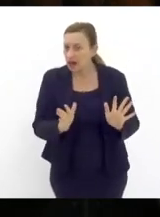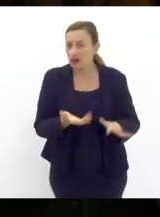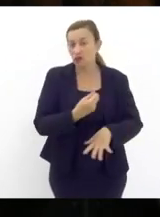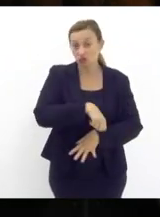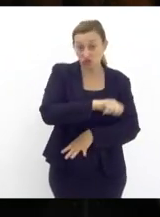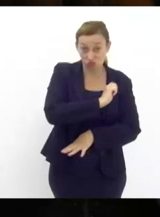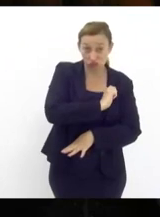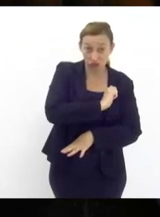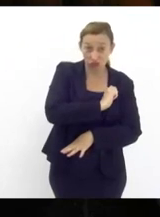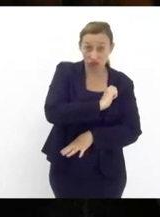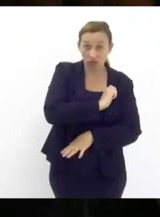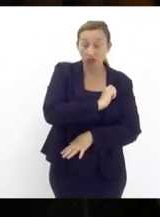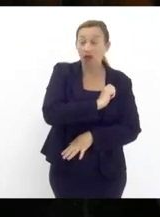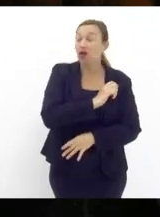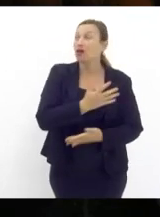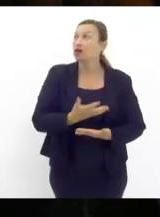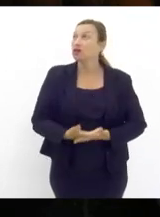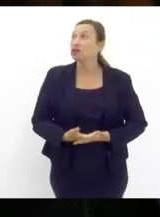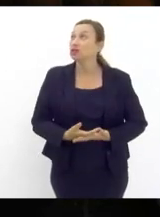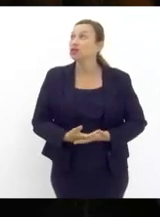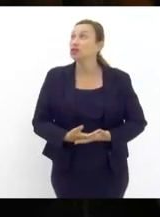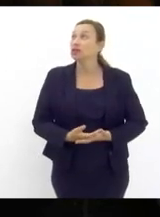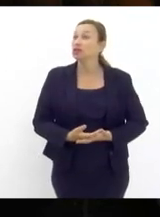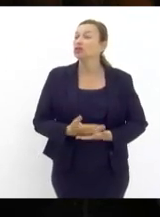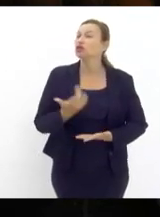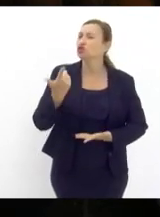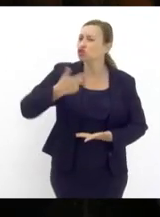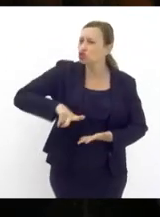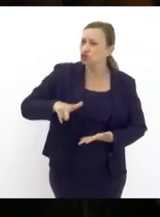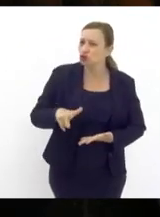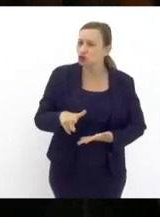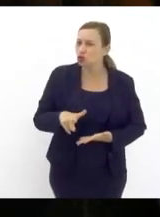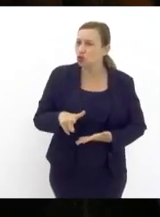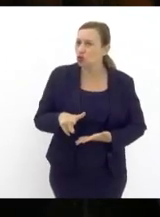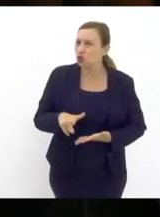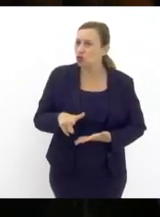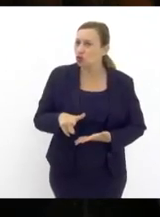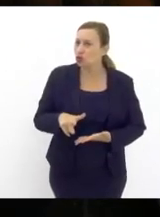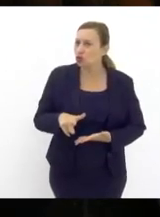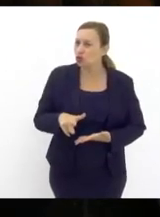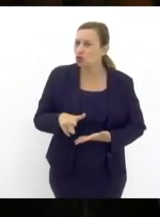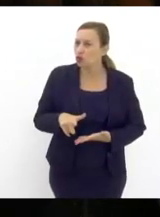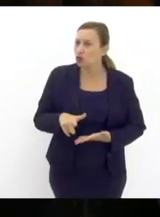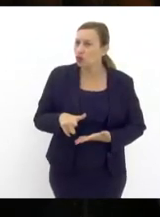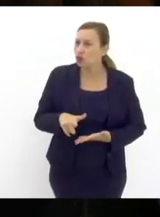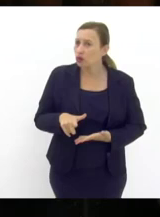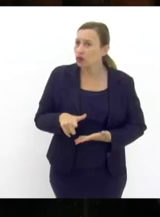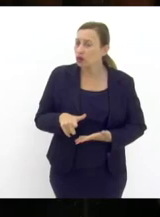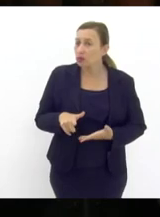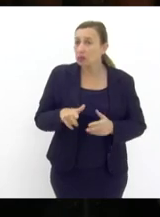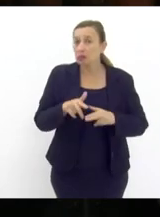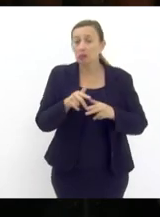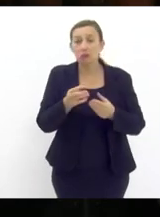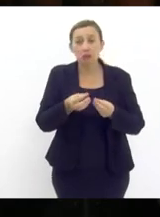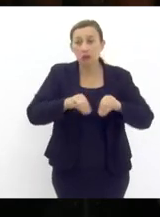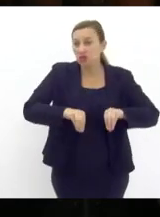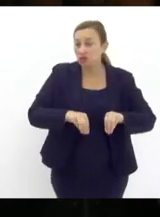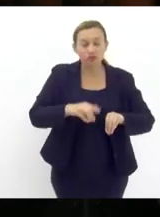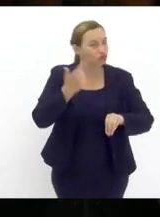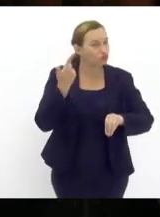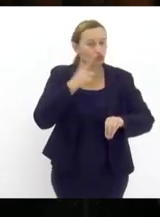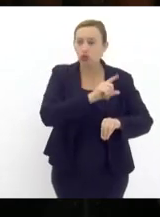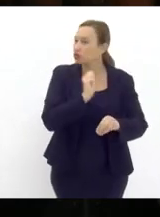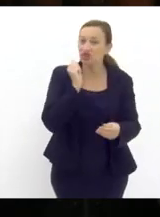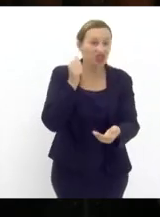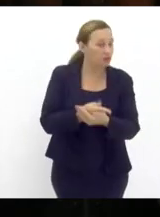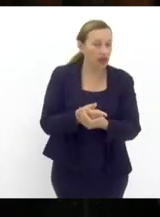recuperação fiscal estará novamente esganado Morto e guilhotinado porque não conseguirá